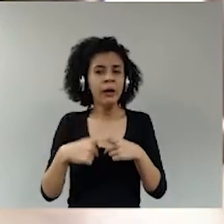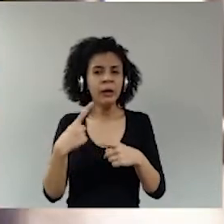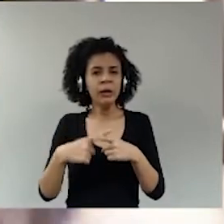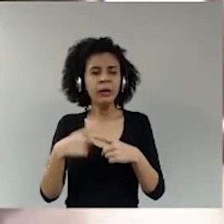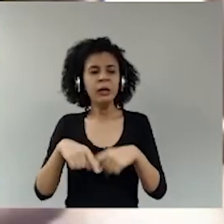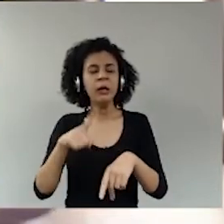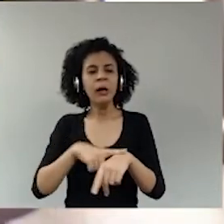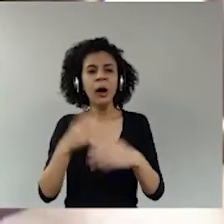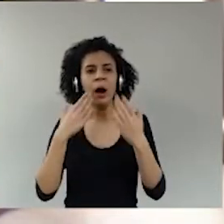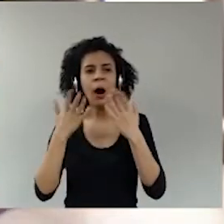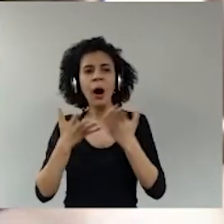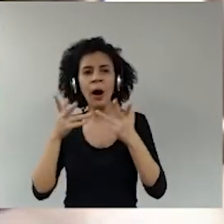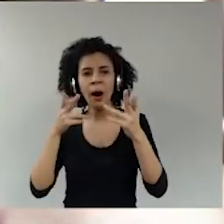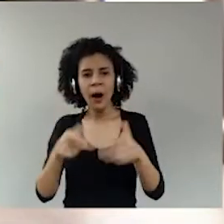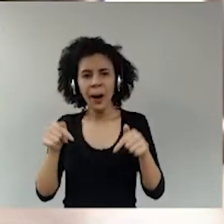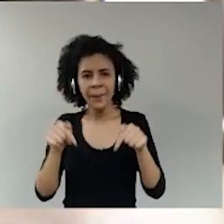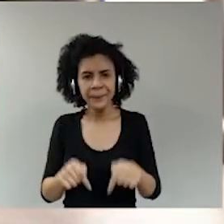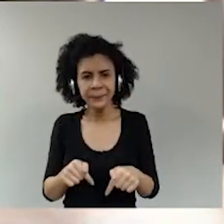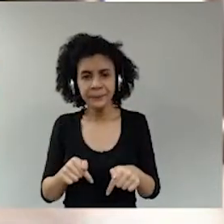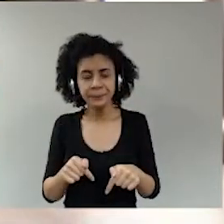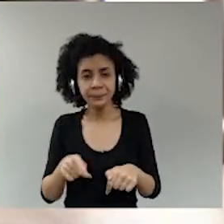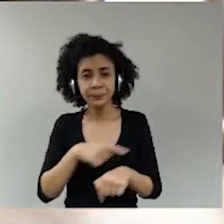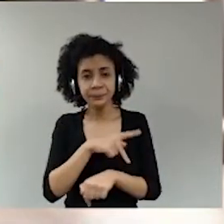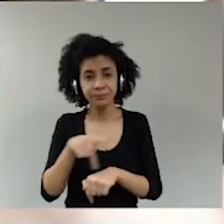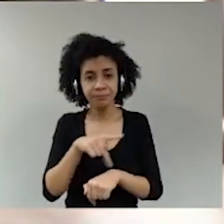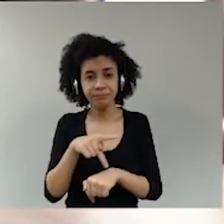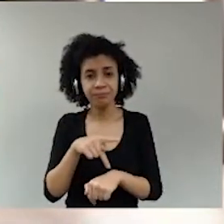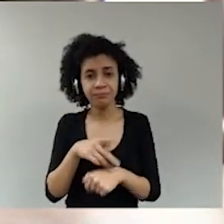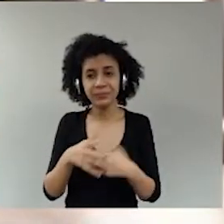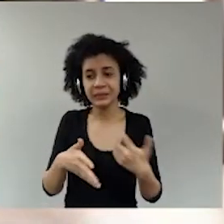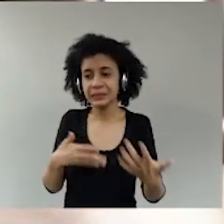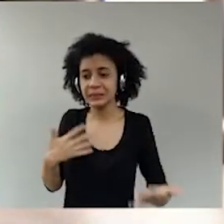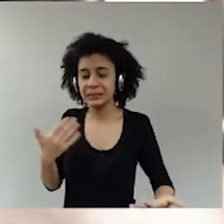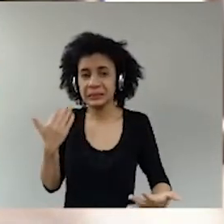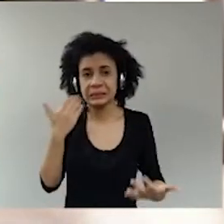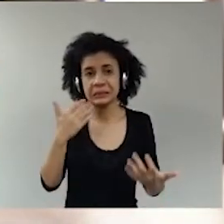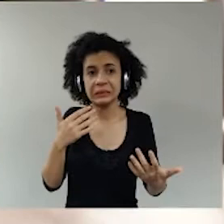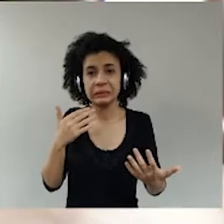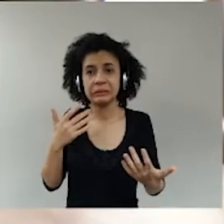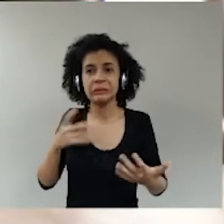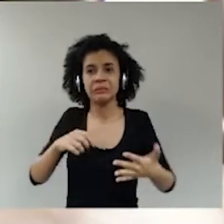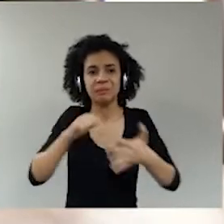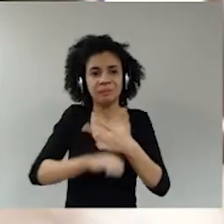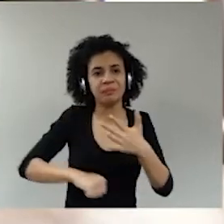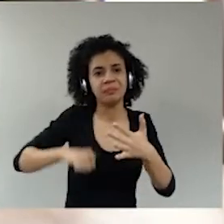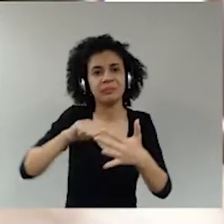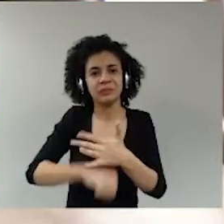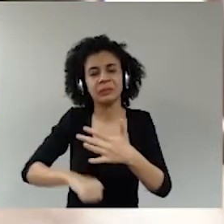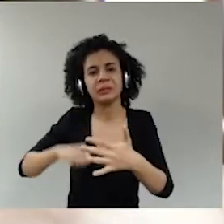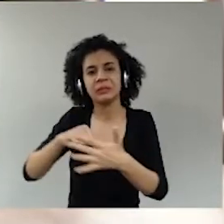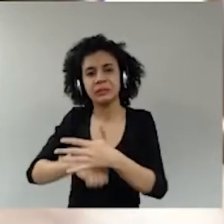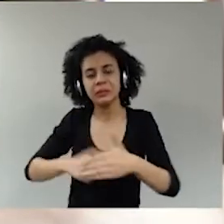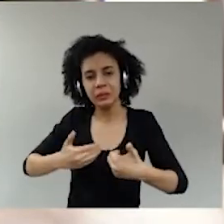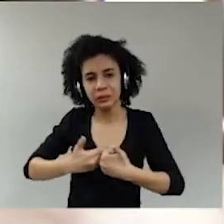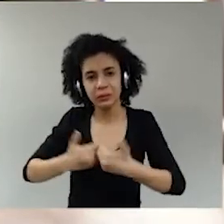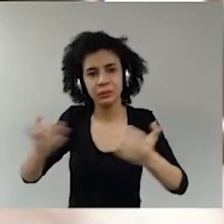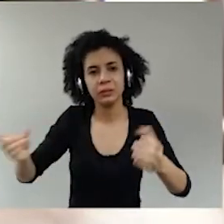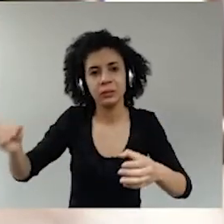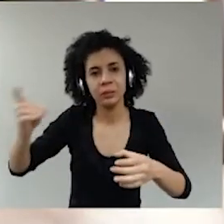em períodos como este, em que o país estava vulnerável, que os rompimentos da democracia